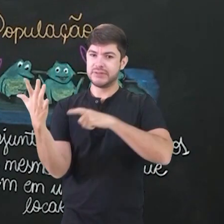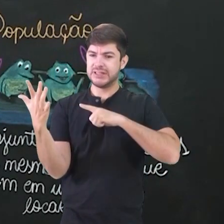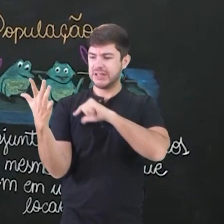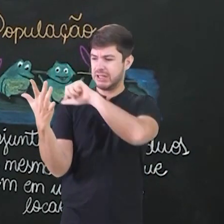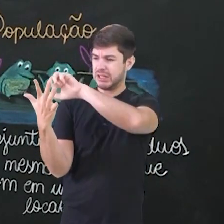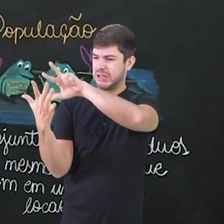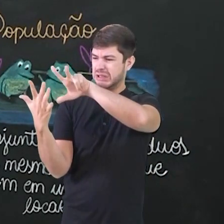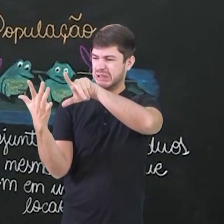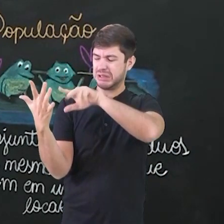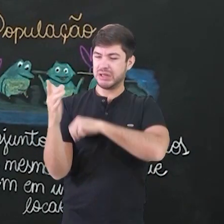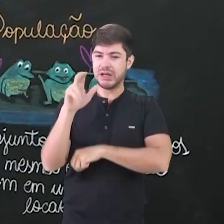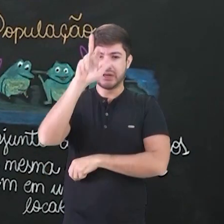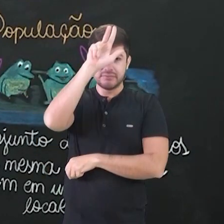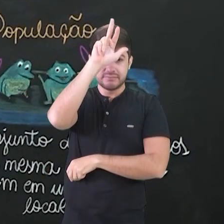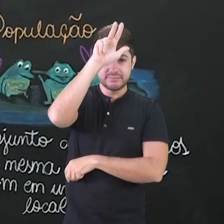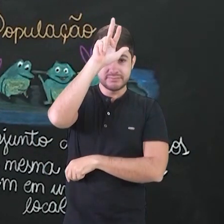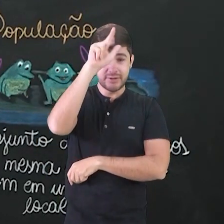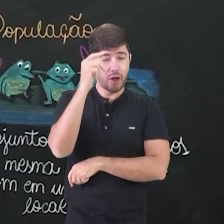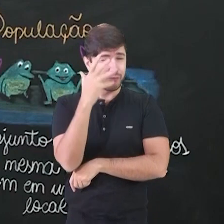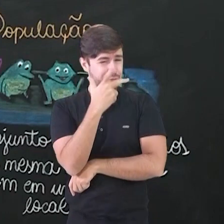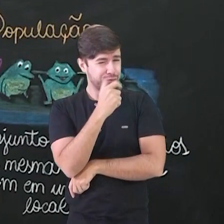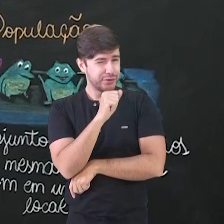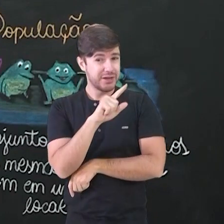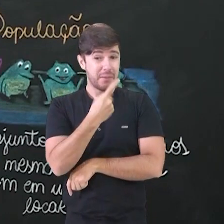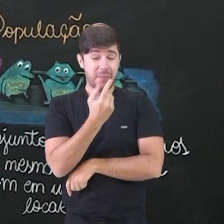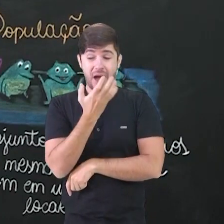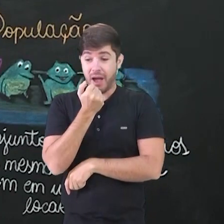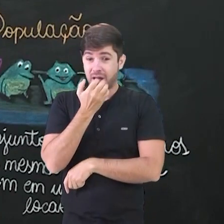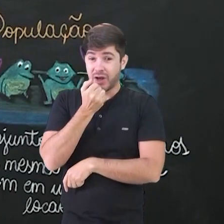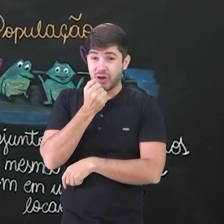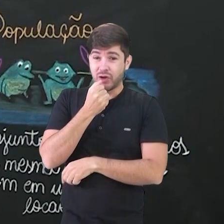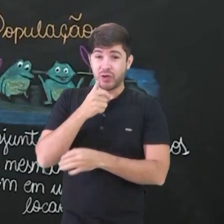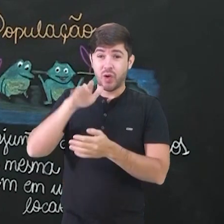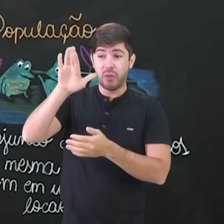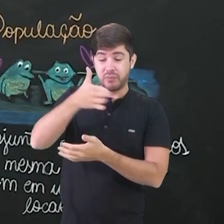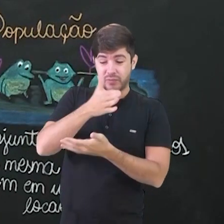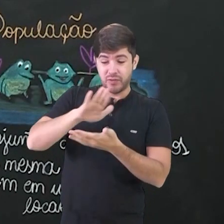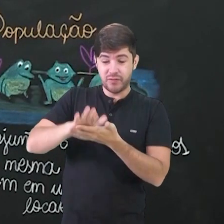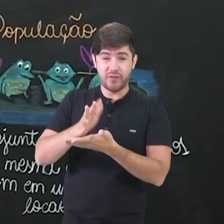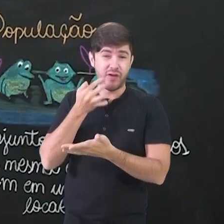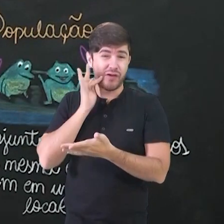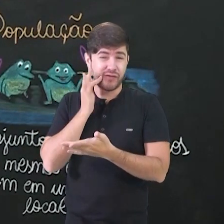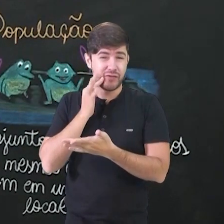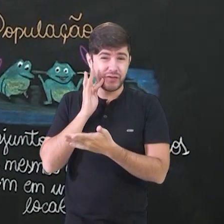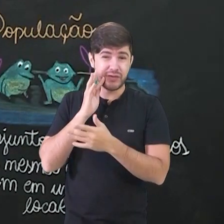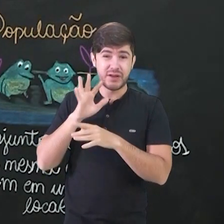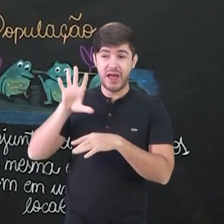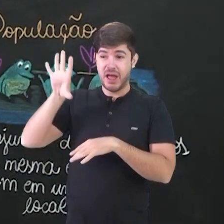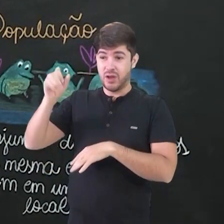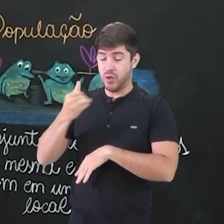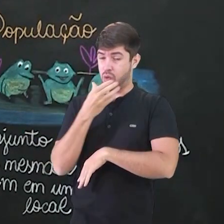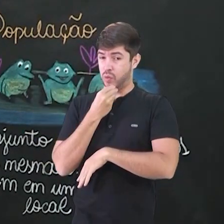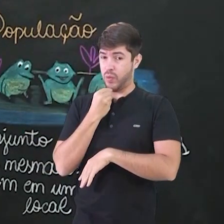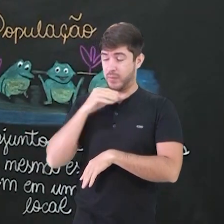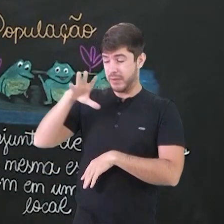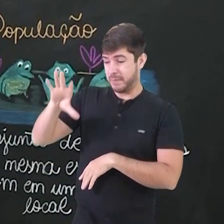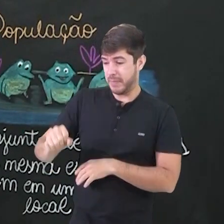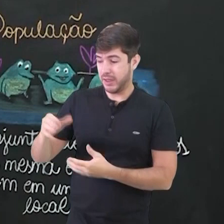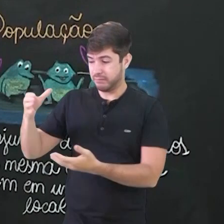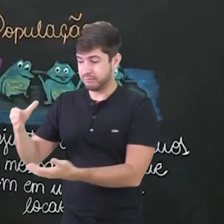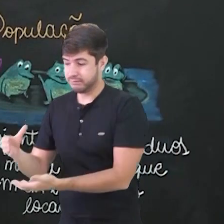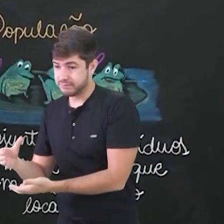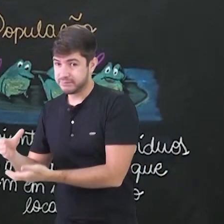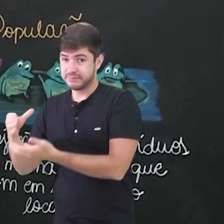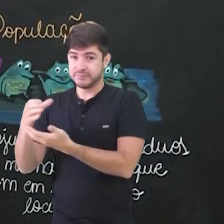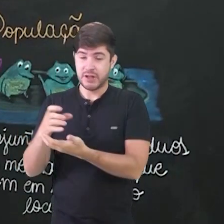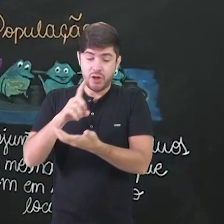tem ali uma joaninha simpática, fofinha, só que ela come bastante aquela folha e não é do interesse. Então alguém cria um produto